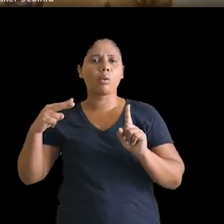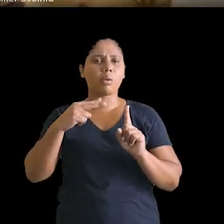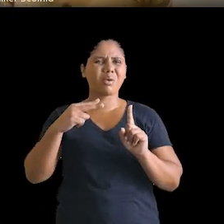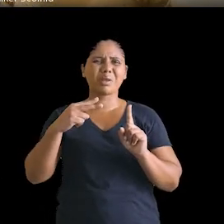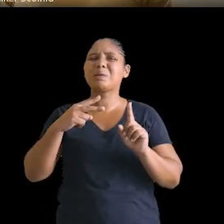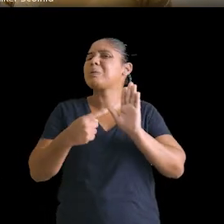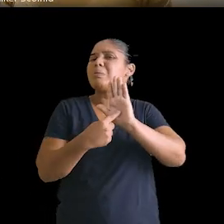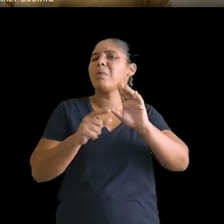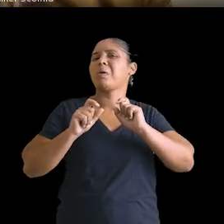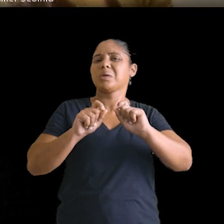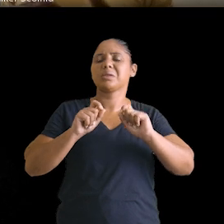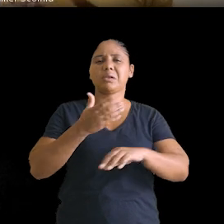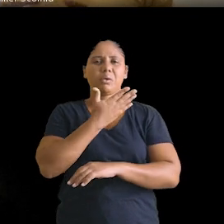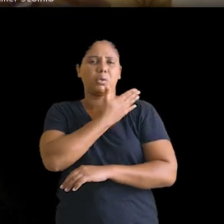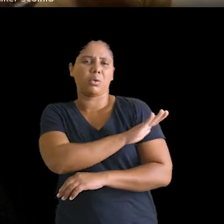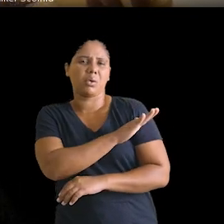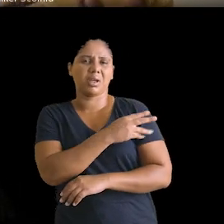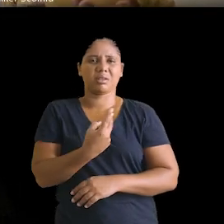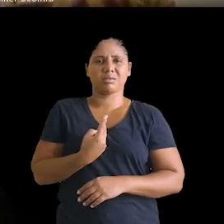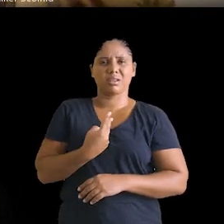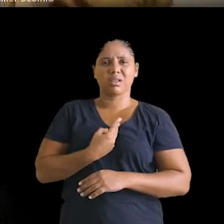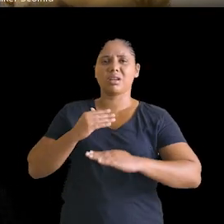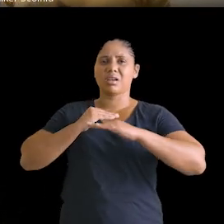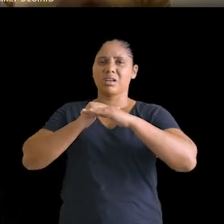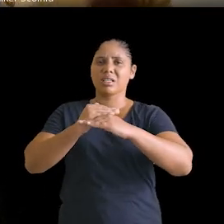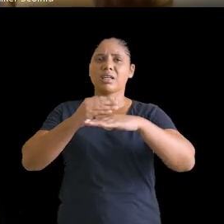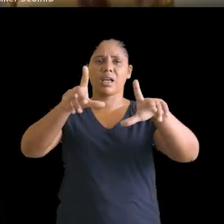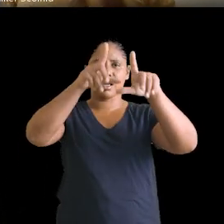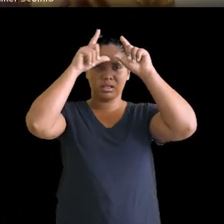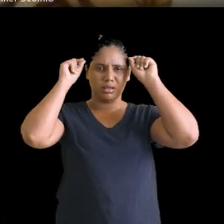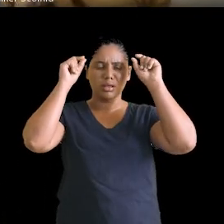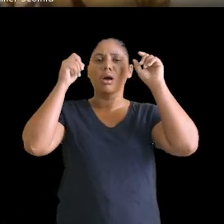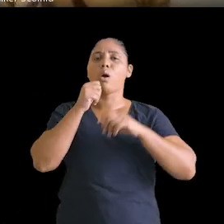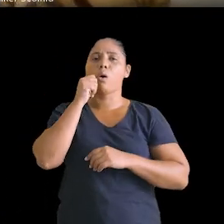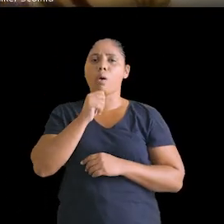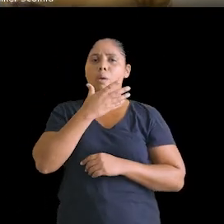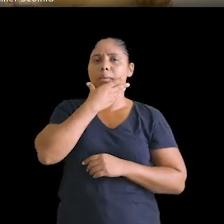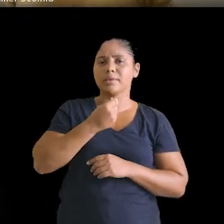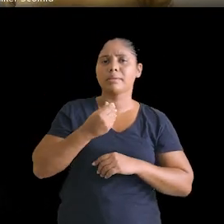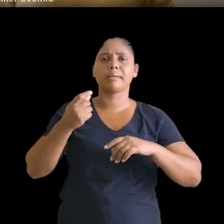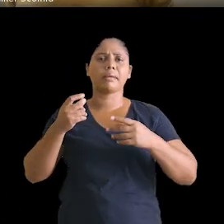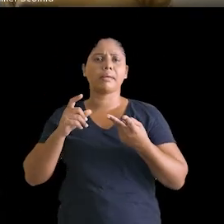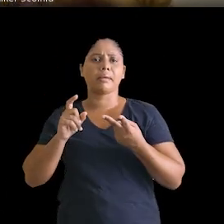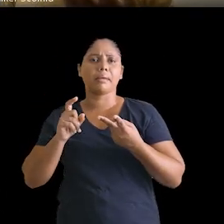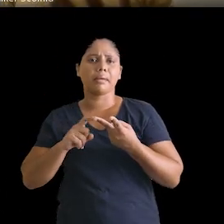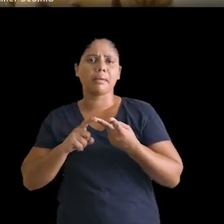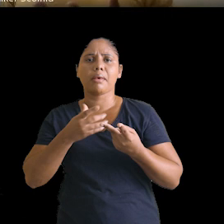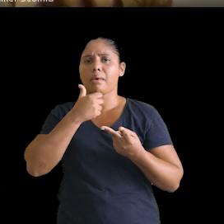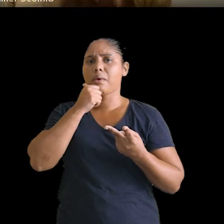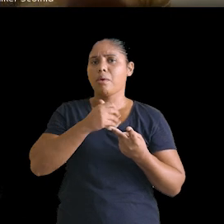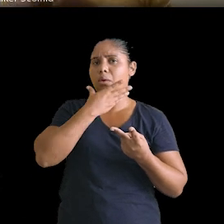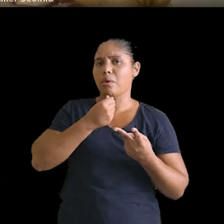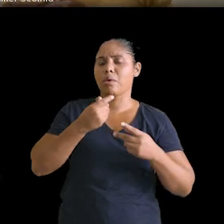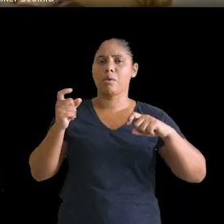cis heteronormatividade, direcionada por enfermeiros, enfermeiras, médicos e médicas, tá? Relacionada aos homens